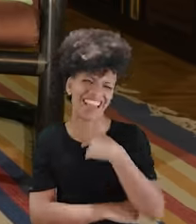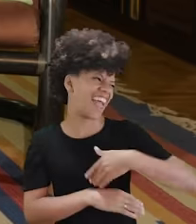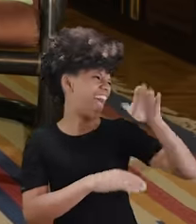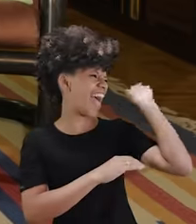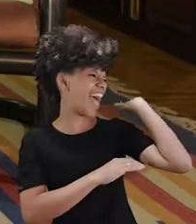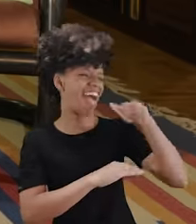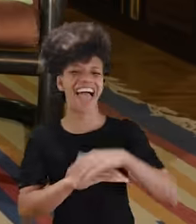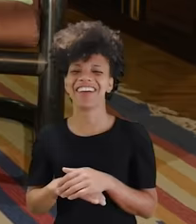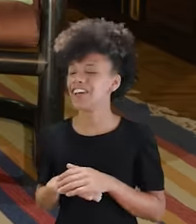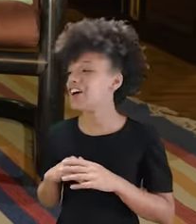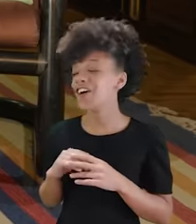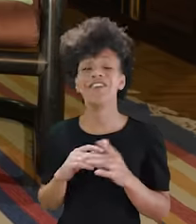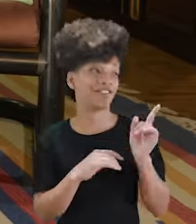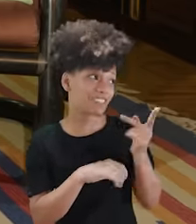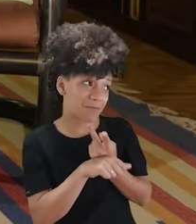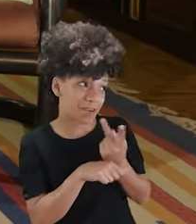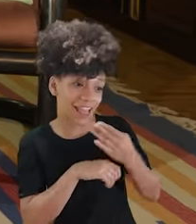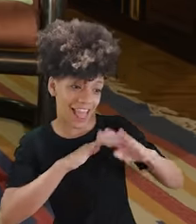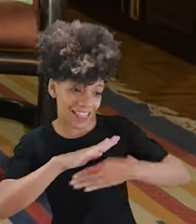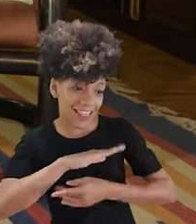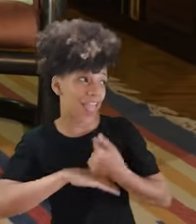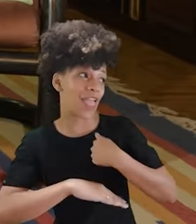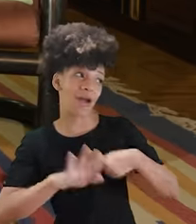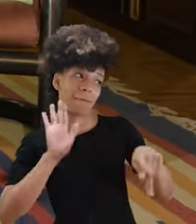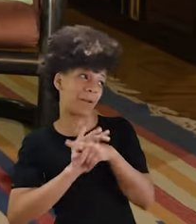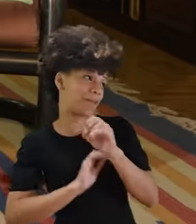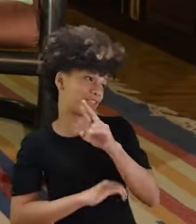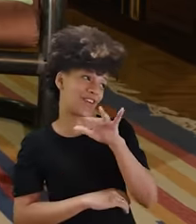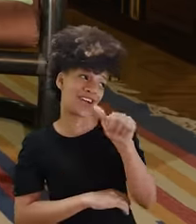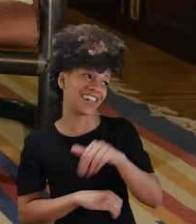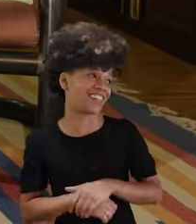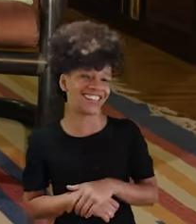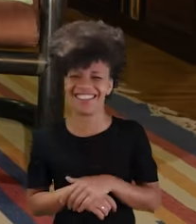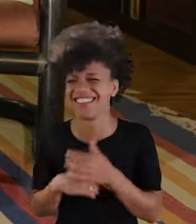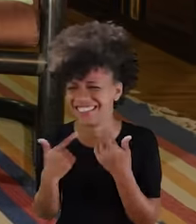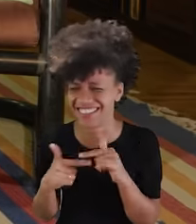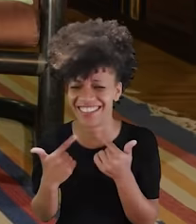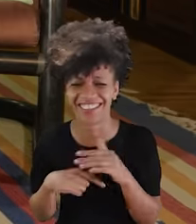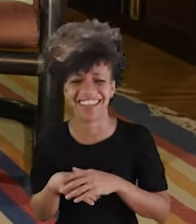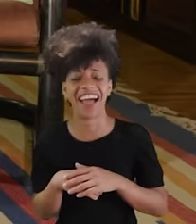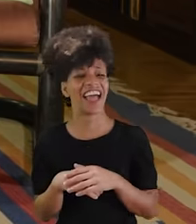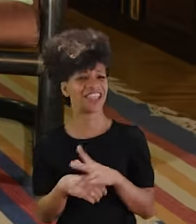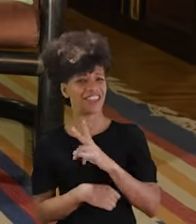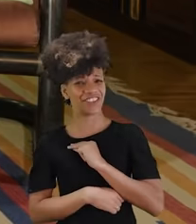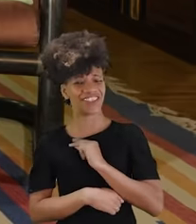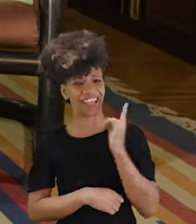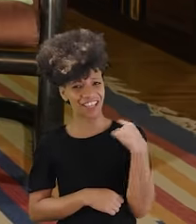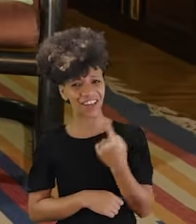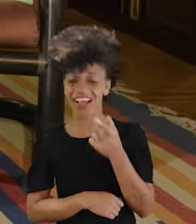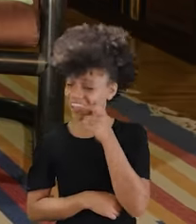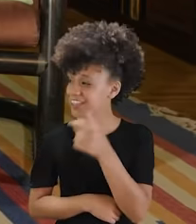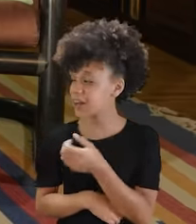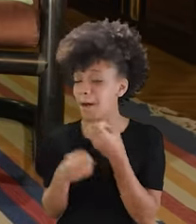para nós é verdade cara quê que louco isso muito interessante Bom eu acho que deu deu para ter alguma